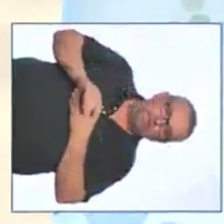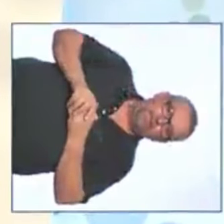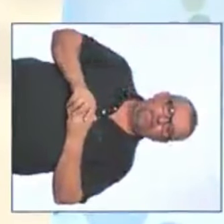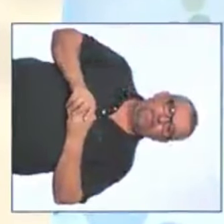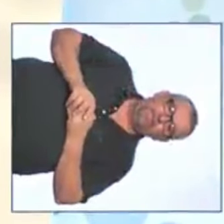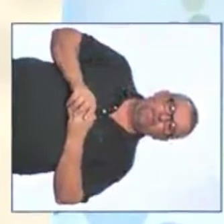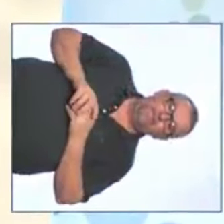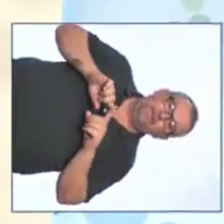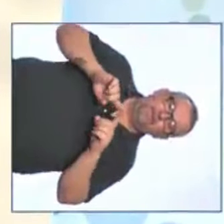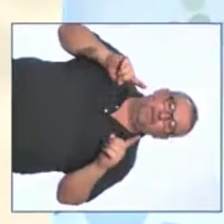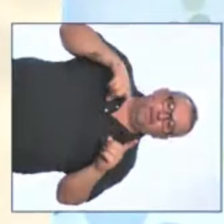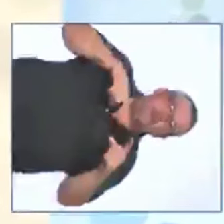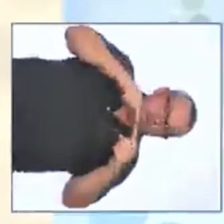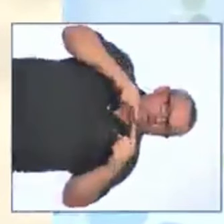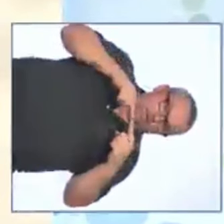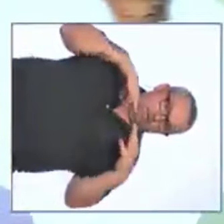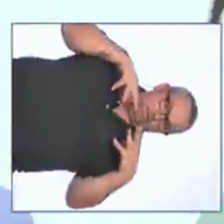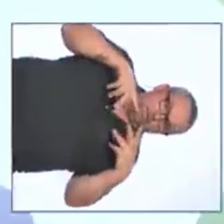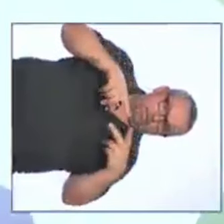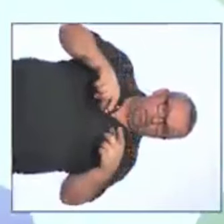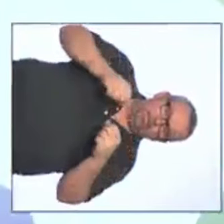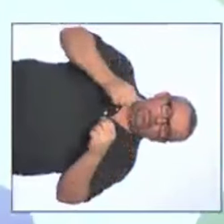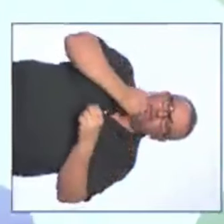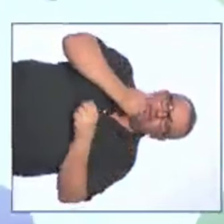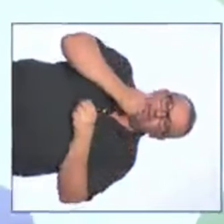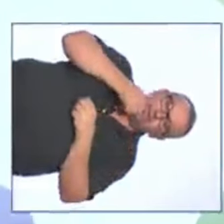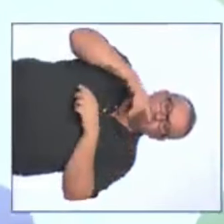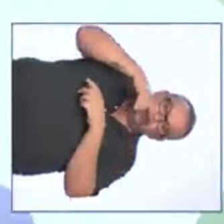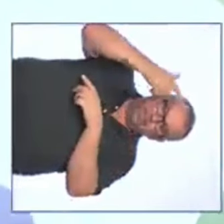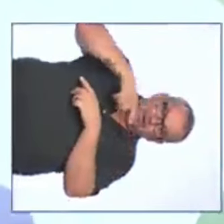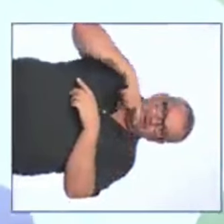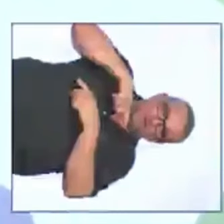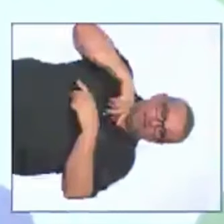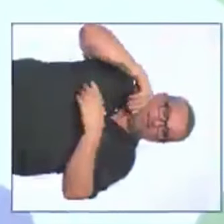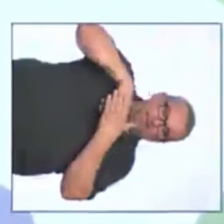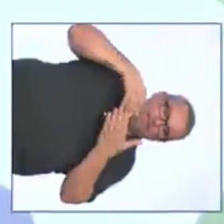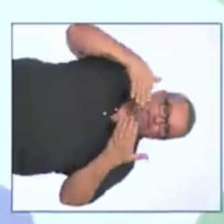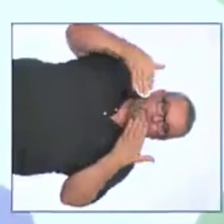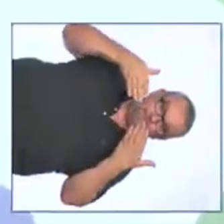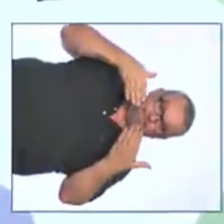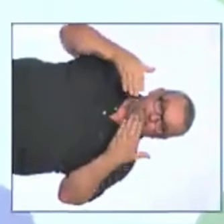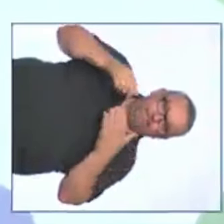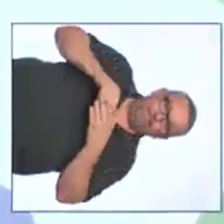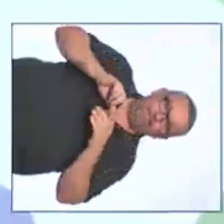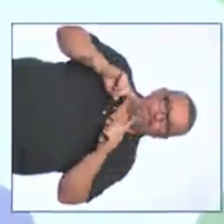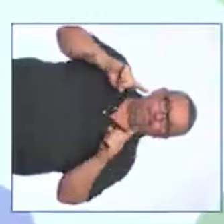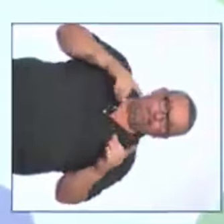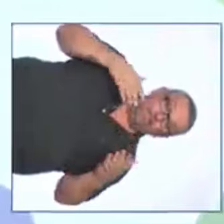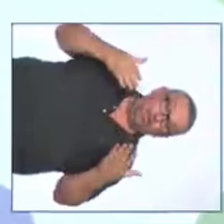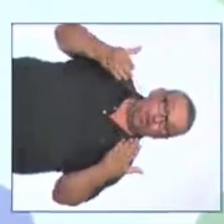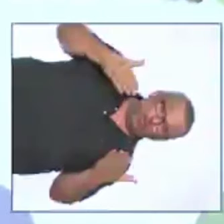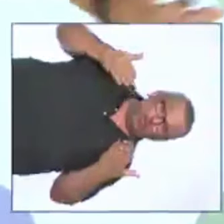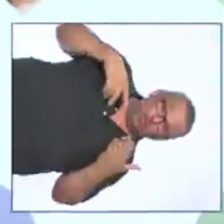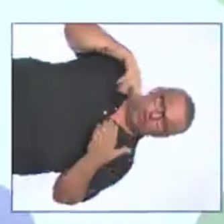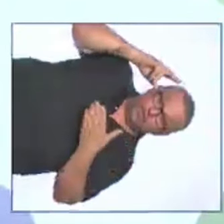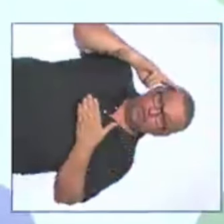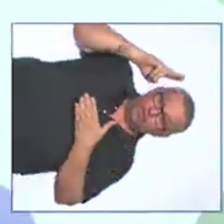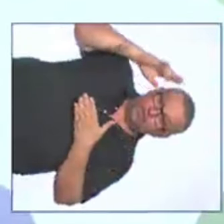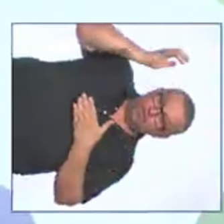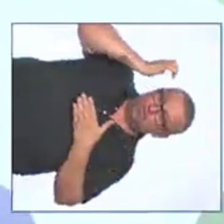frente mas tem a ver na verdade todas as áreas das ciências humanas em todas as ciências no geral se conversam muito mas em questão de psicologia história